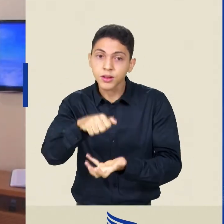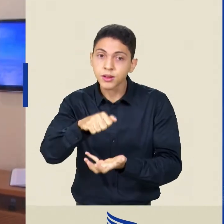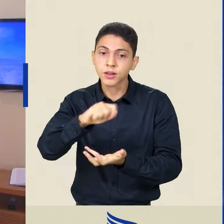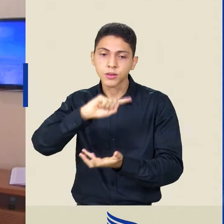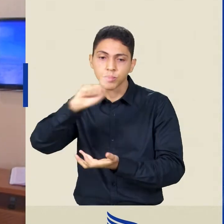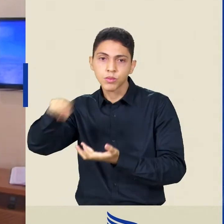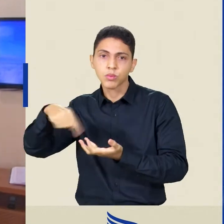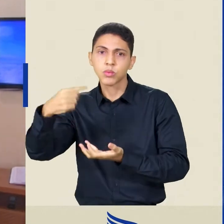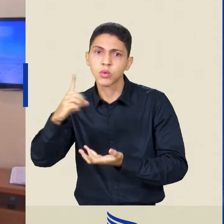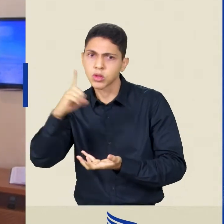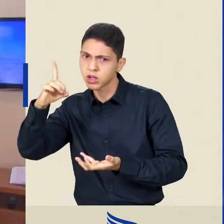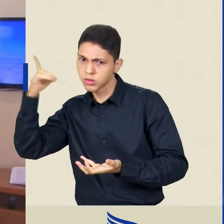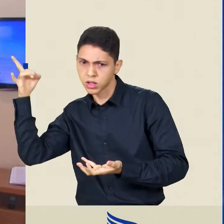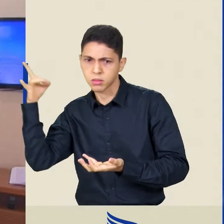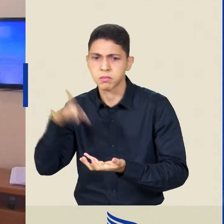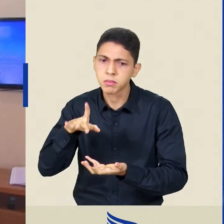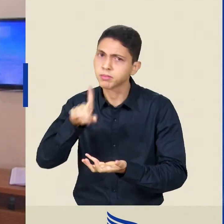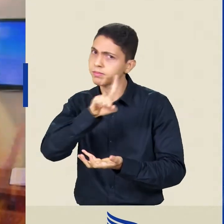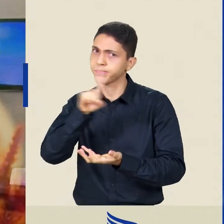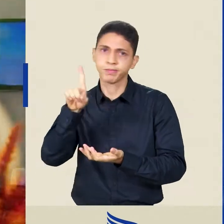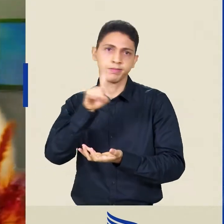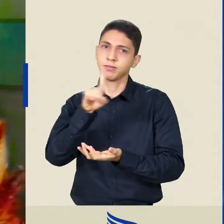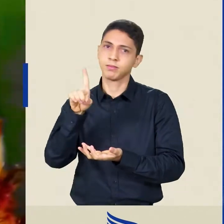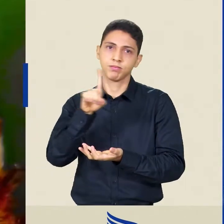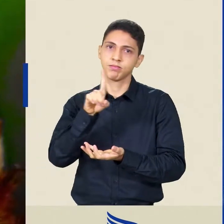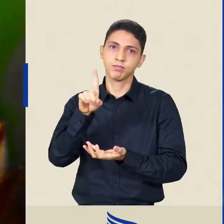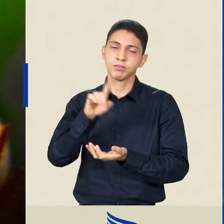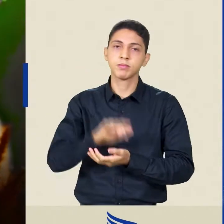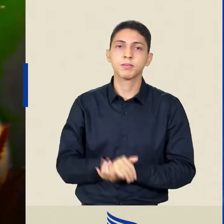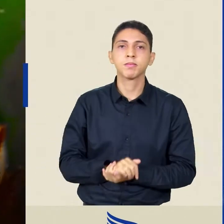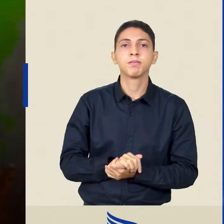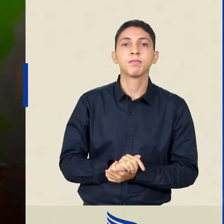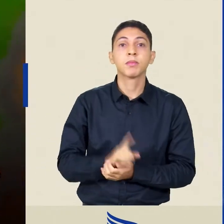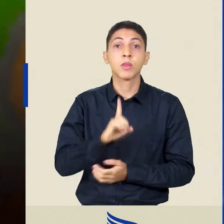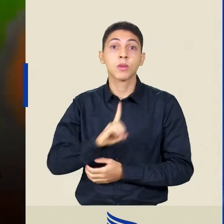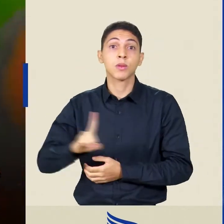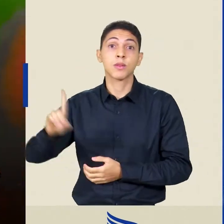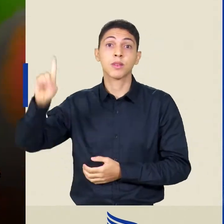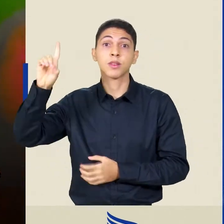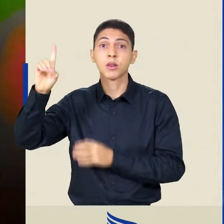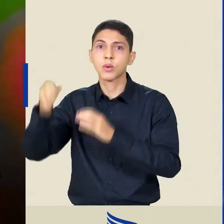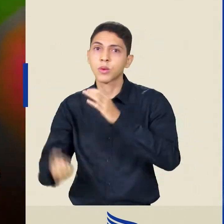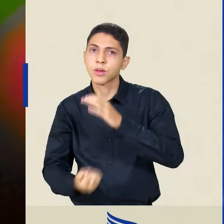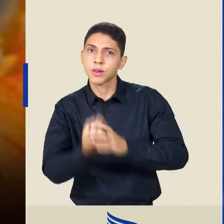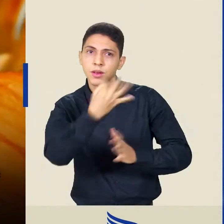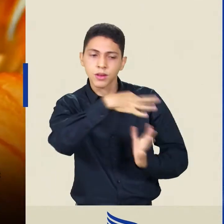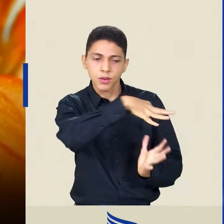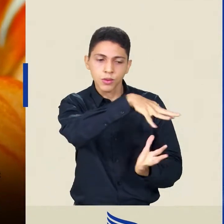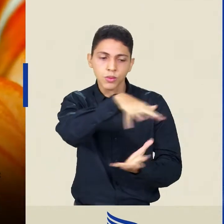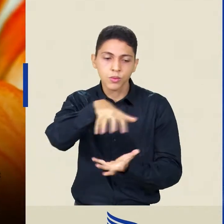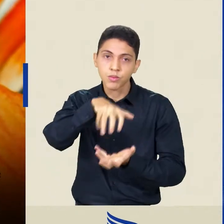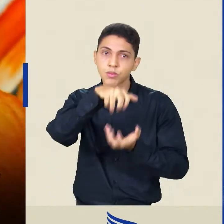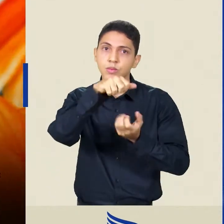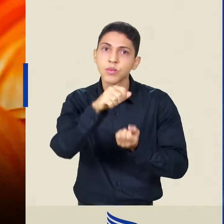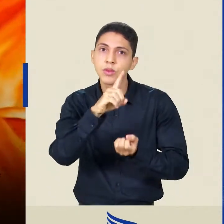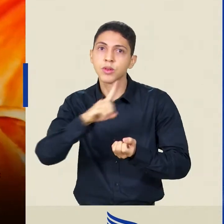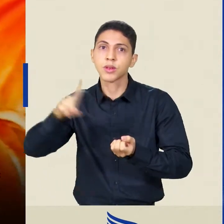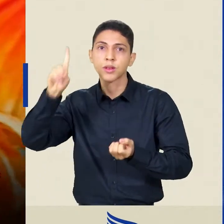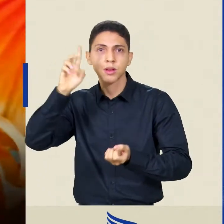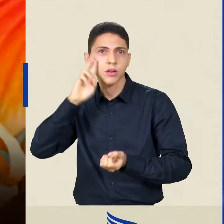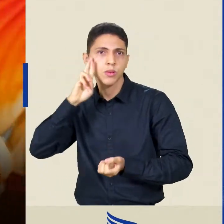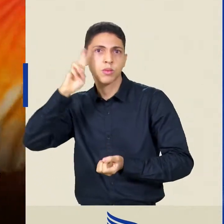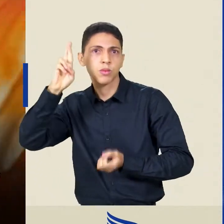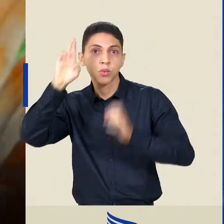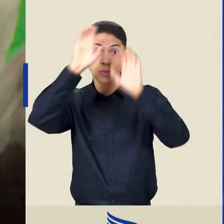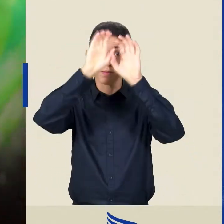não abandonou o planeta à sua própria sorte. O Deus que fez o mundo e tudo o que nele há, sendo Ele Senhor do céu e da